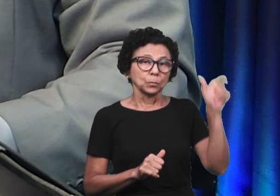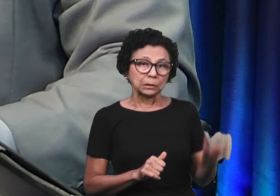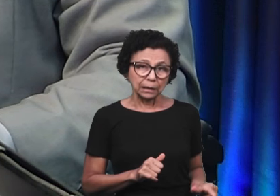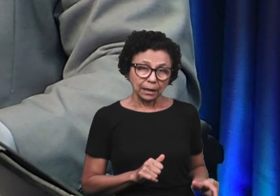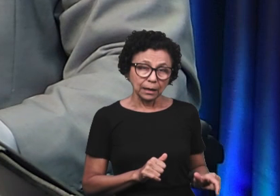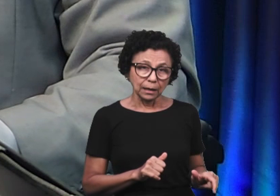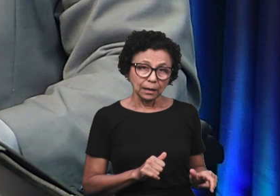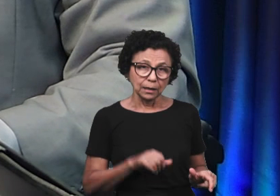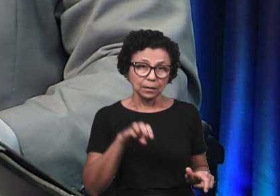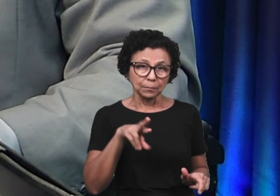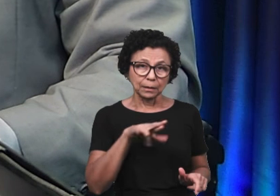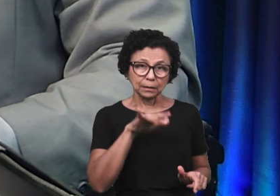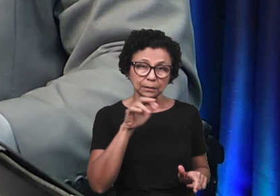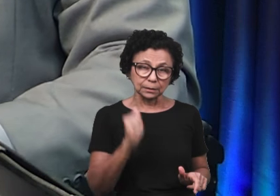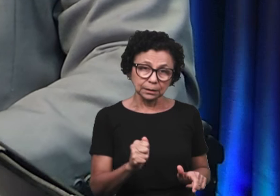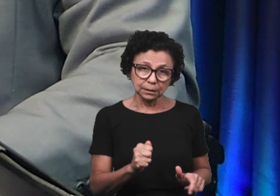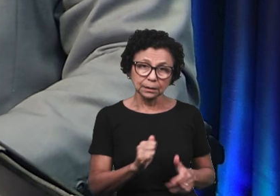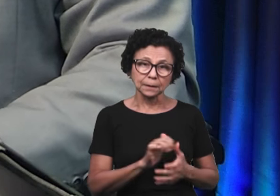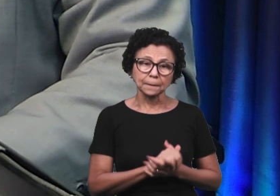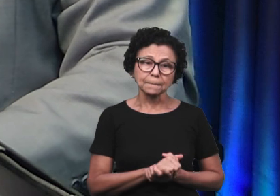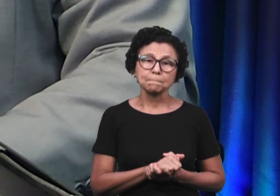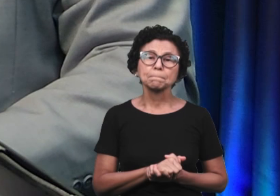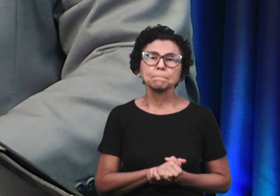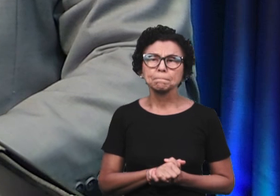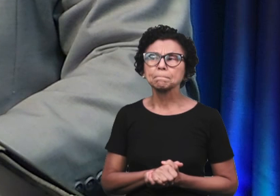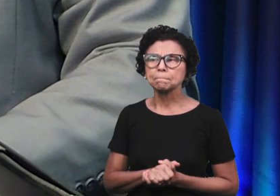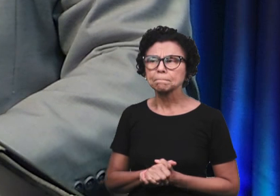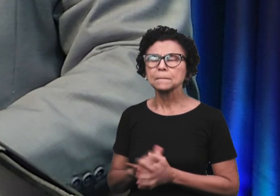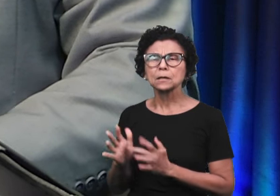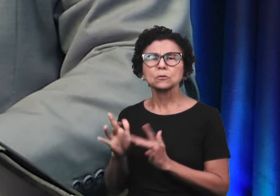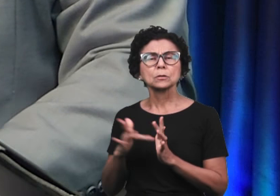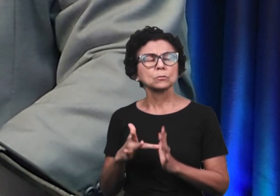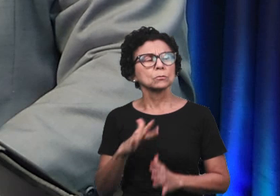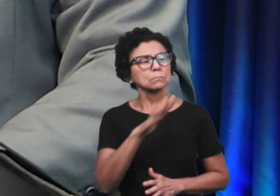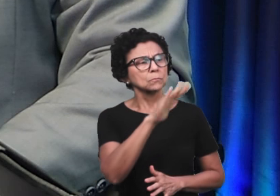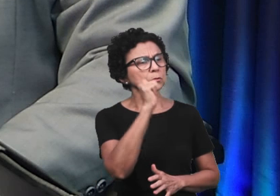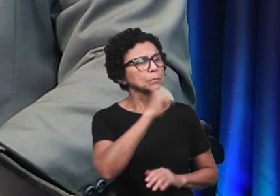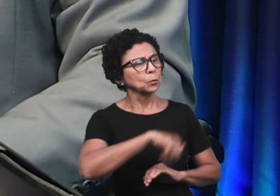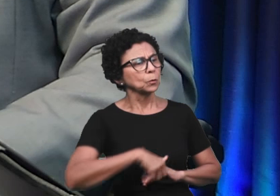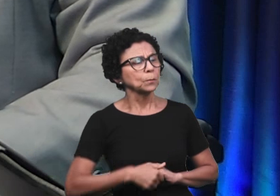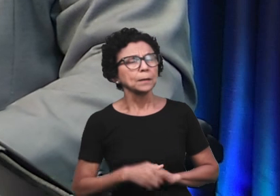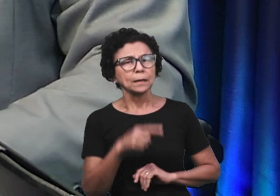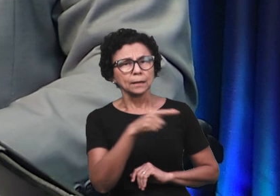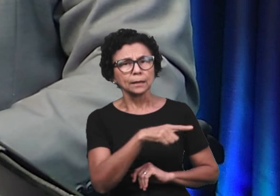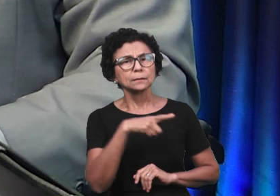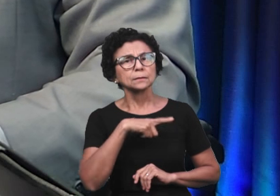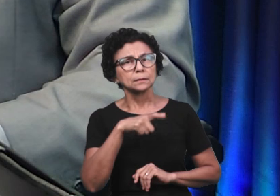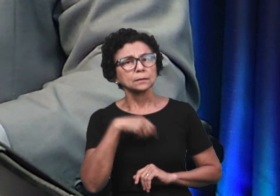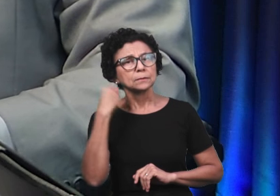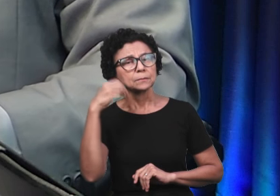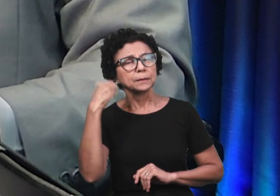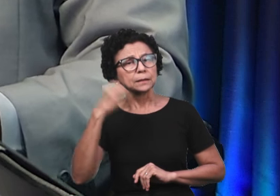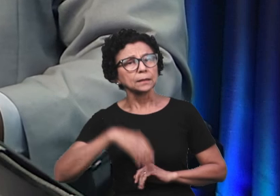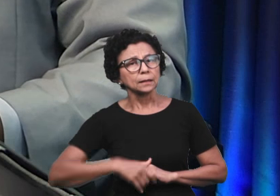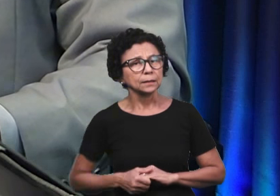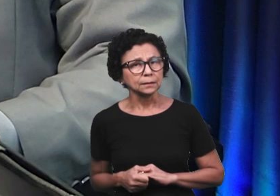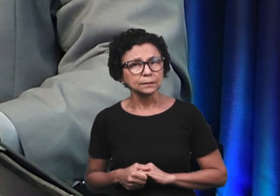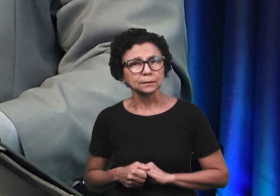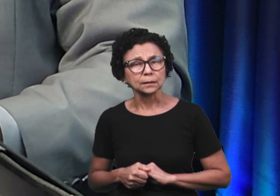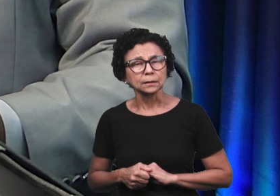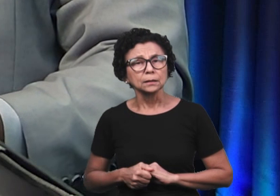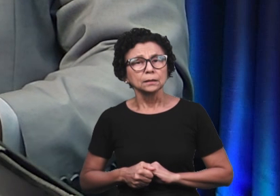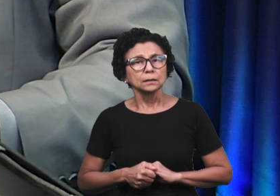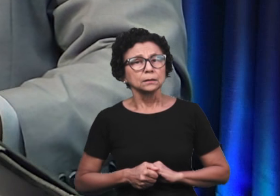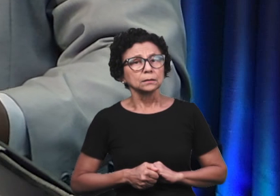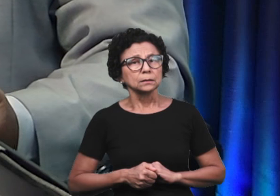chamado para a salvação, foi exatamente ali, no sepulcro, Quando Jesus a chamou e Jesus se revelou a